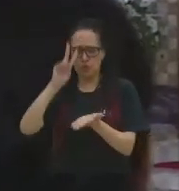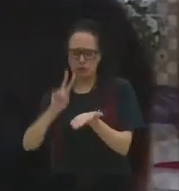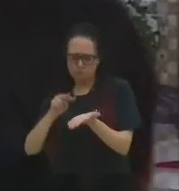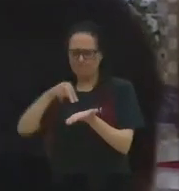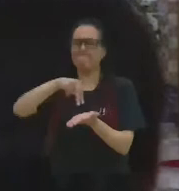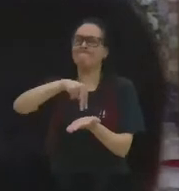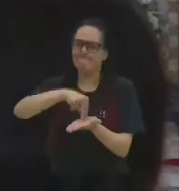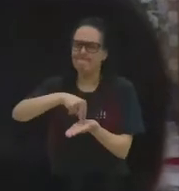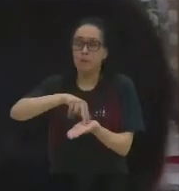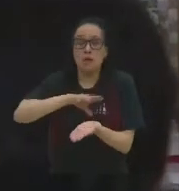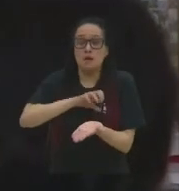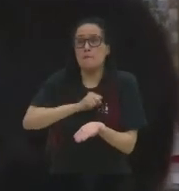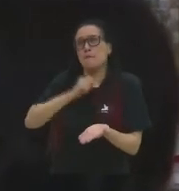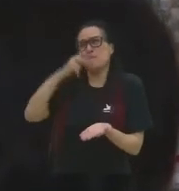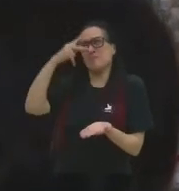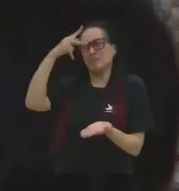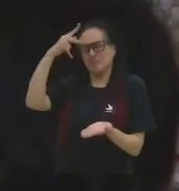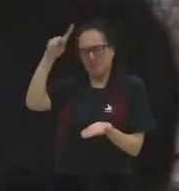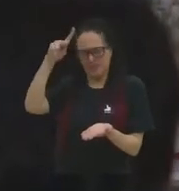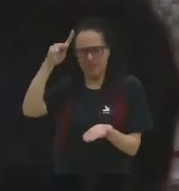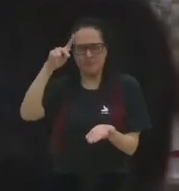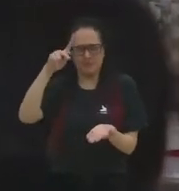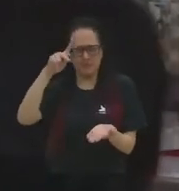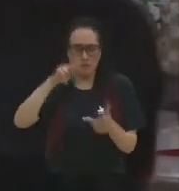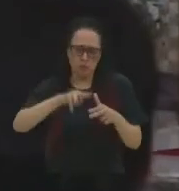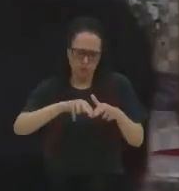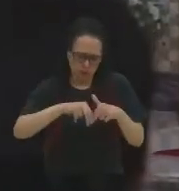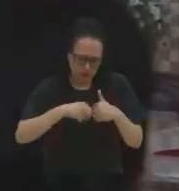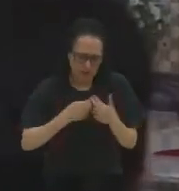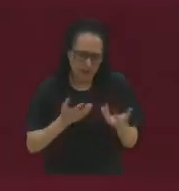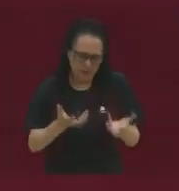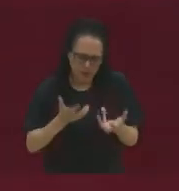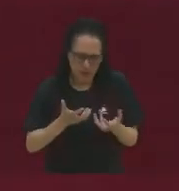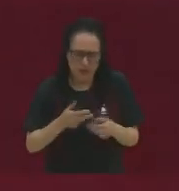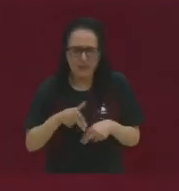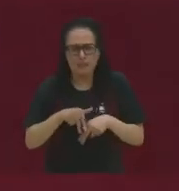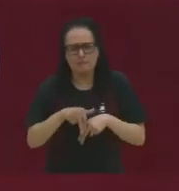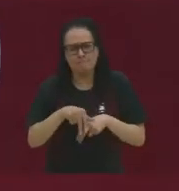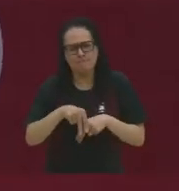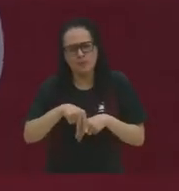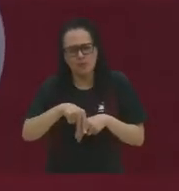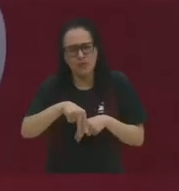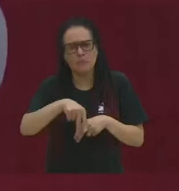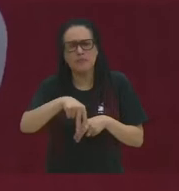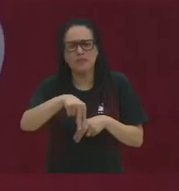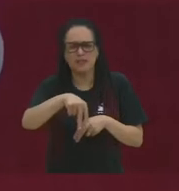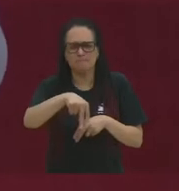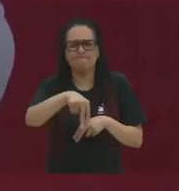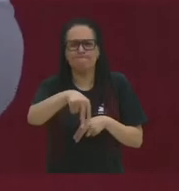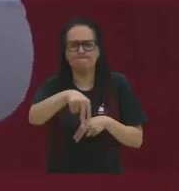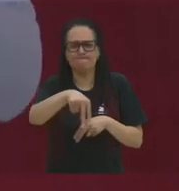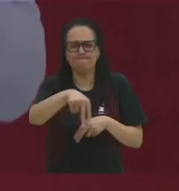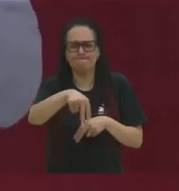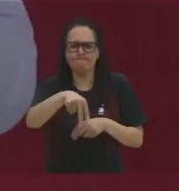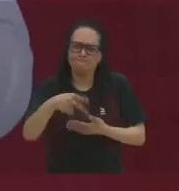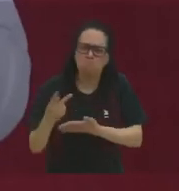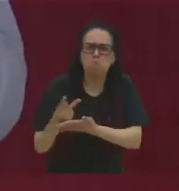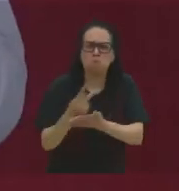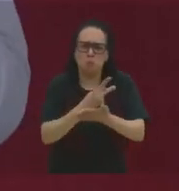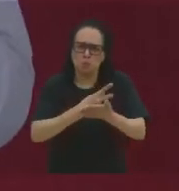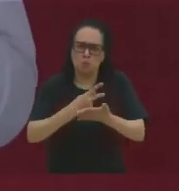Me sustentando com o teu amor. Por isso eu quero caminhar. Por isso eu quero caminhar. Buscar a mim